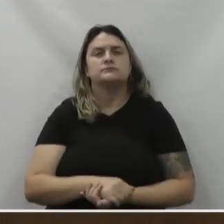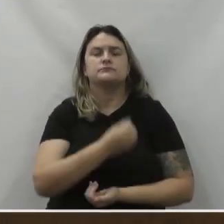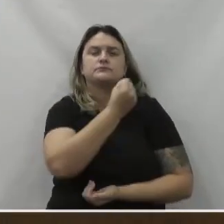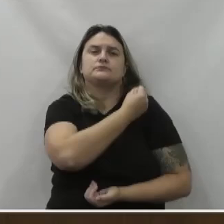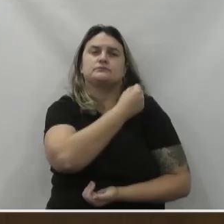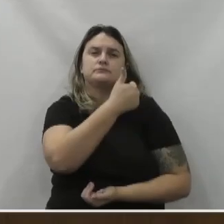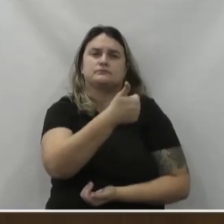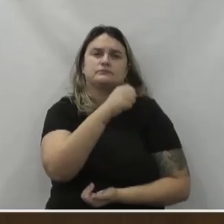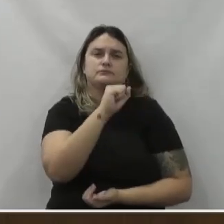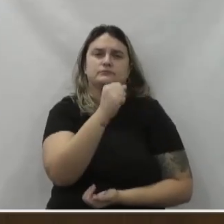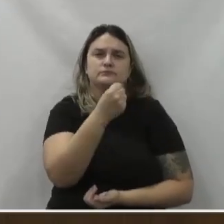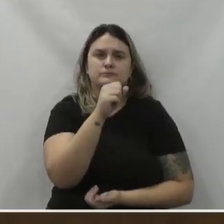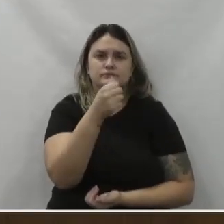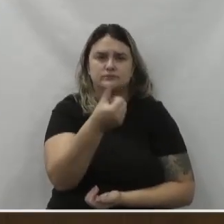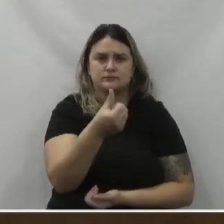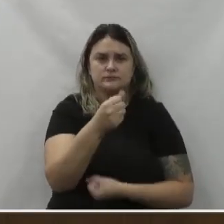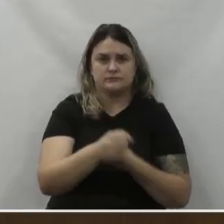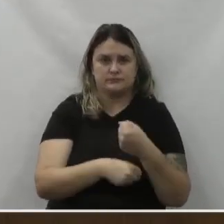número